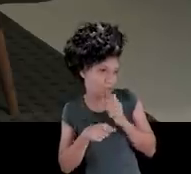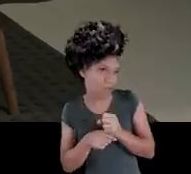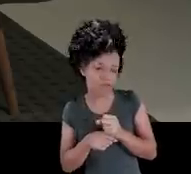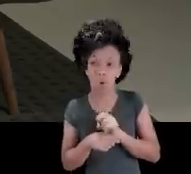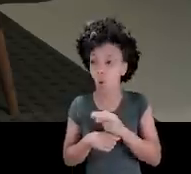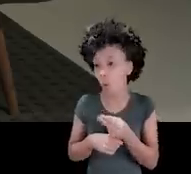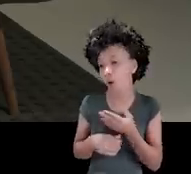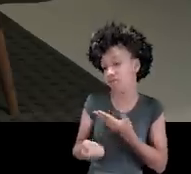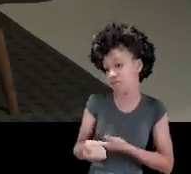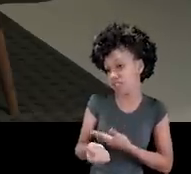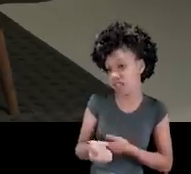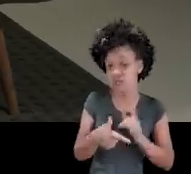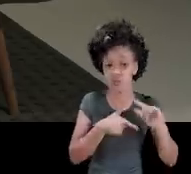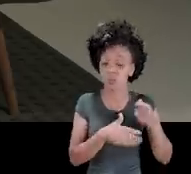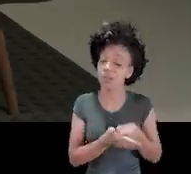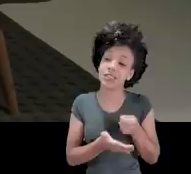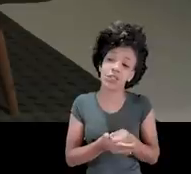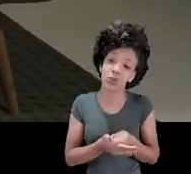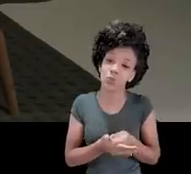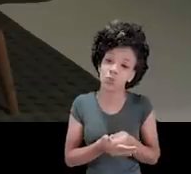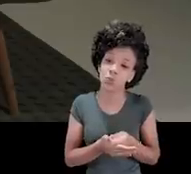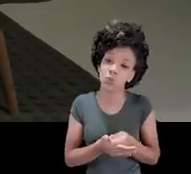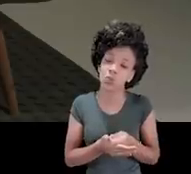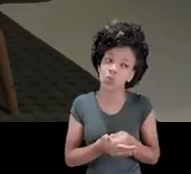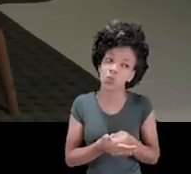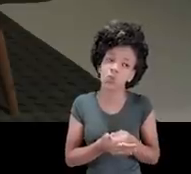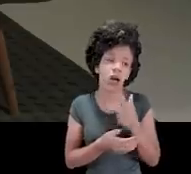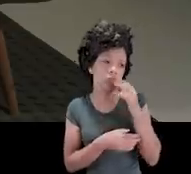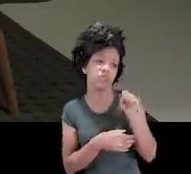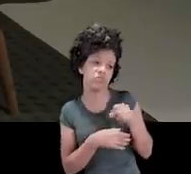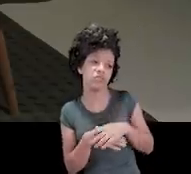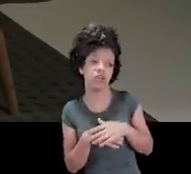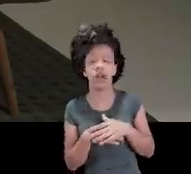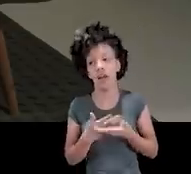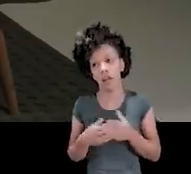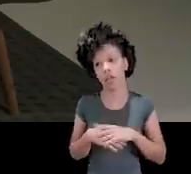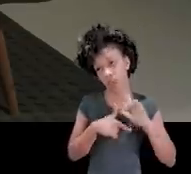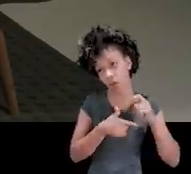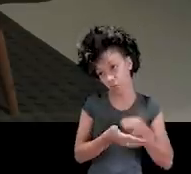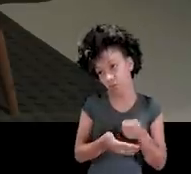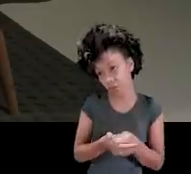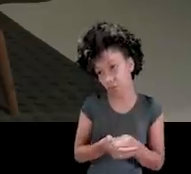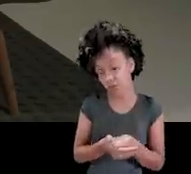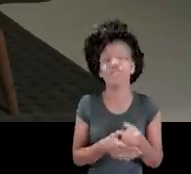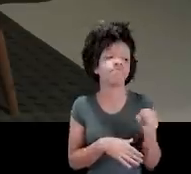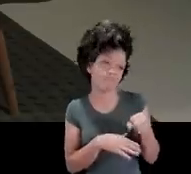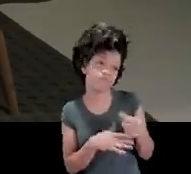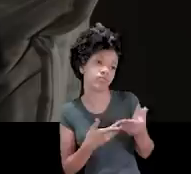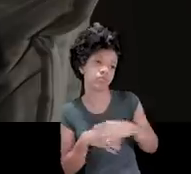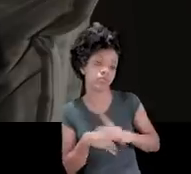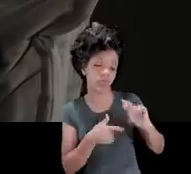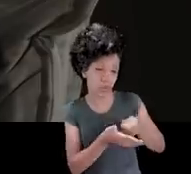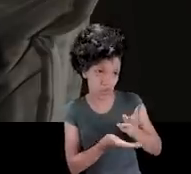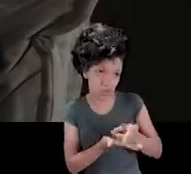mais é viciado no padrão? Provavelmente, mas esse é que não deixa de ser um conservadorismo. Sim, sim, sim. Não deixa de ser um